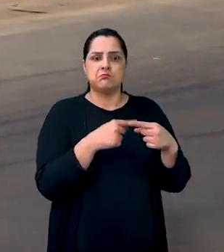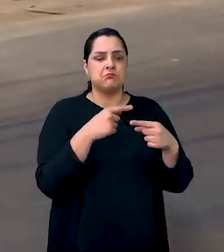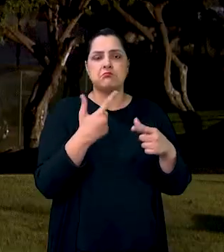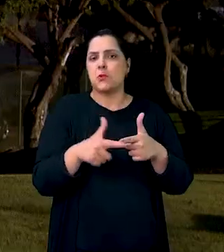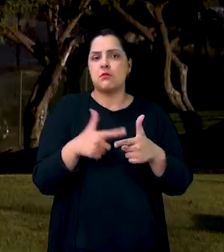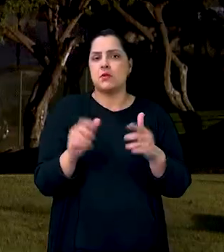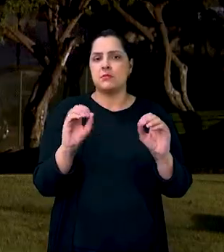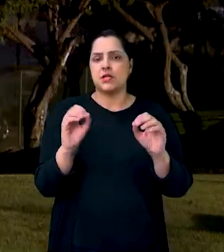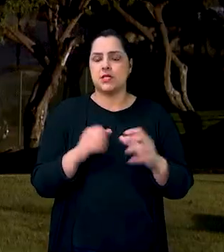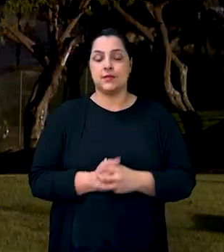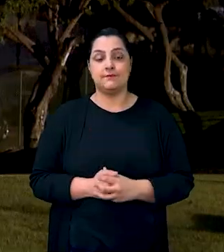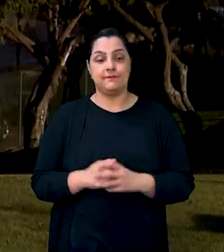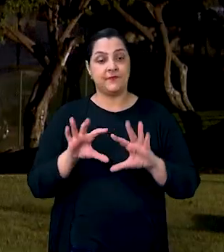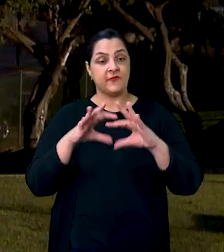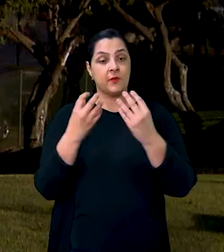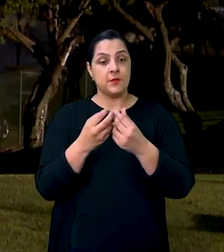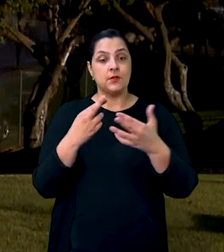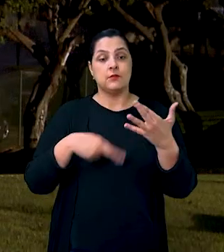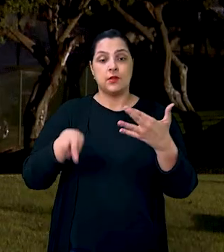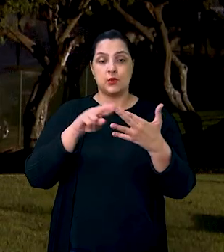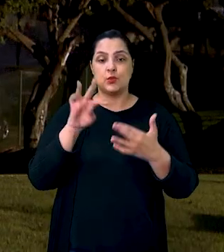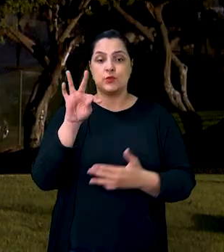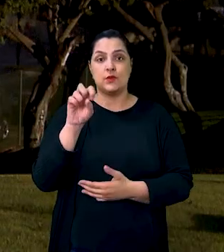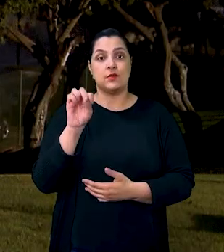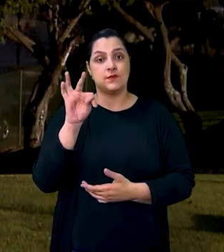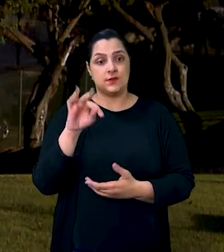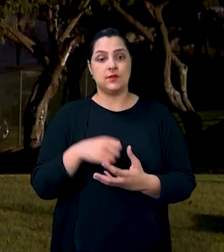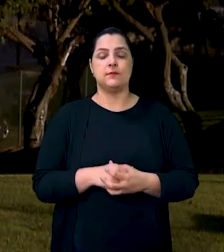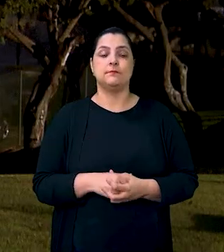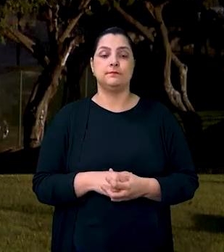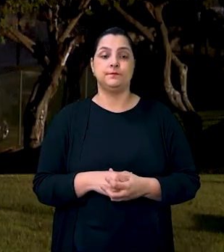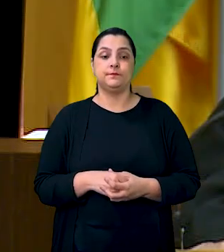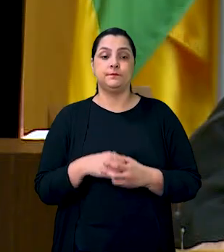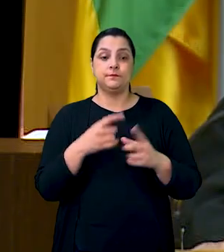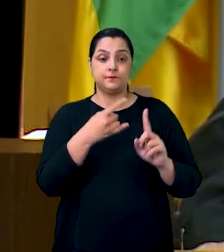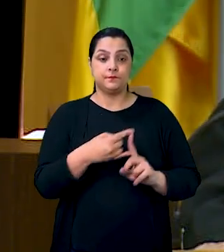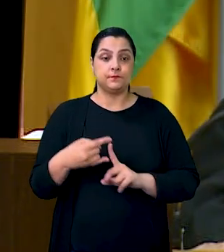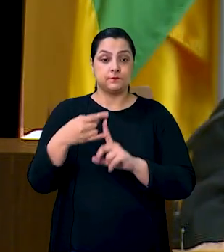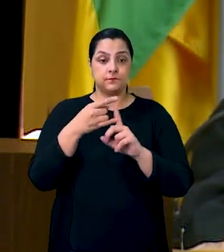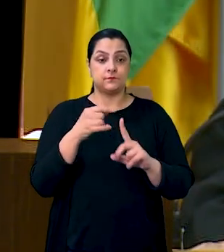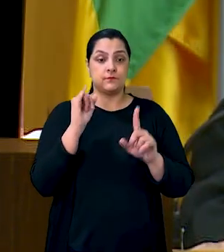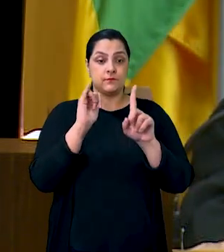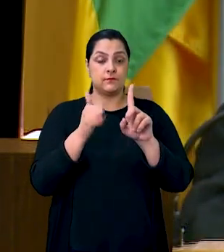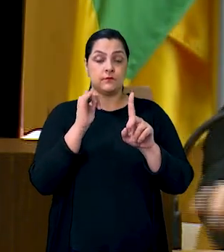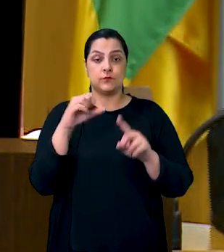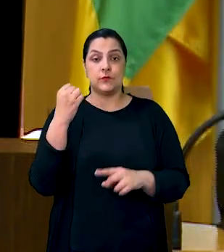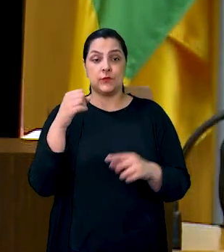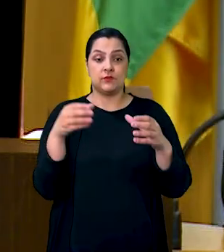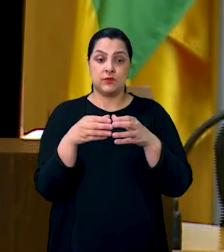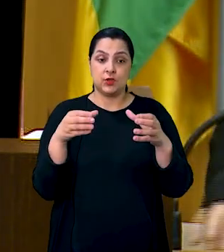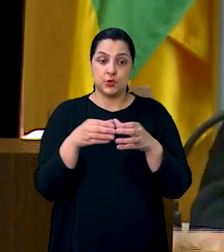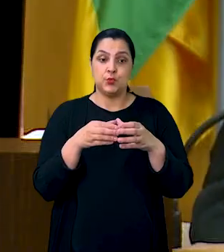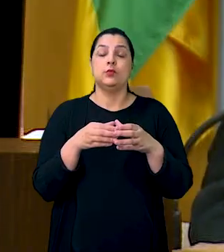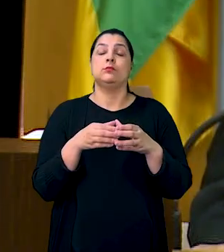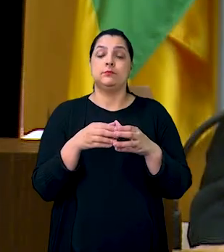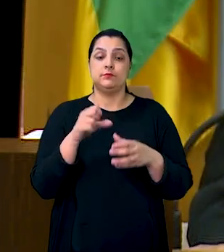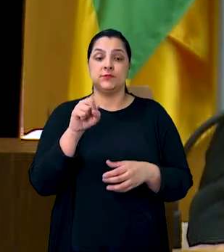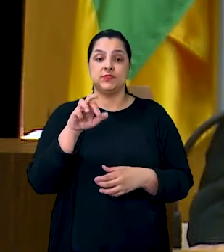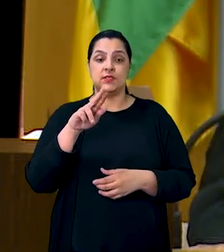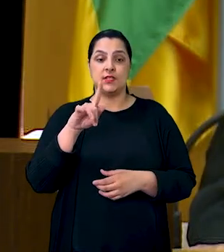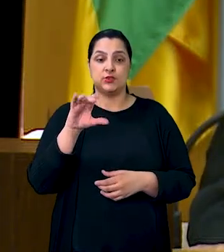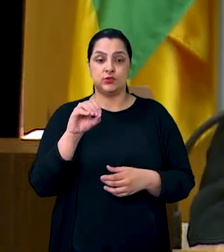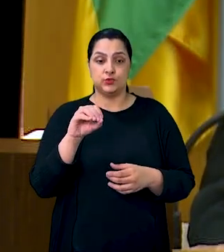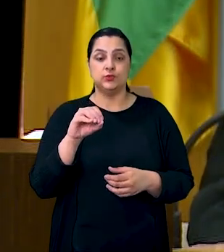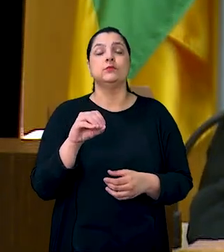condições. Os familiares recorreram ao Tribunal Superior do Trabalho. Em plenário virtual, o relator do caso na 8ª turma, ministro